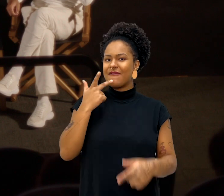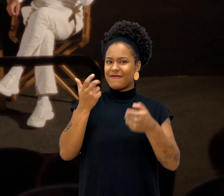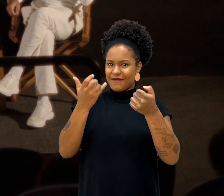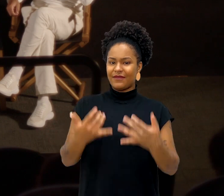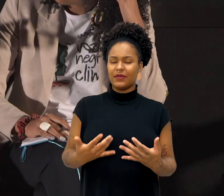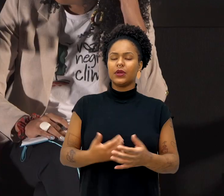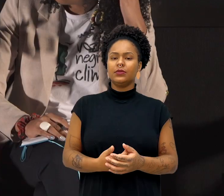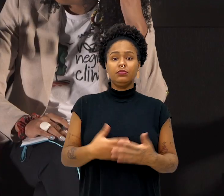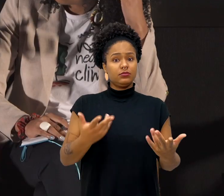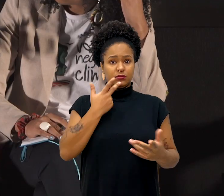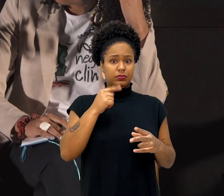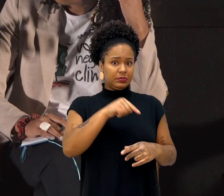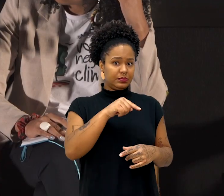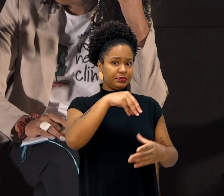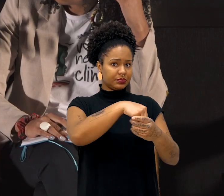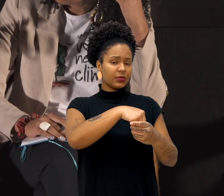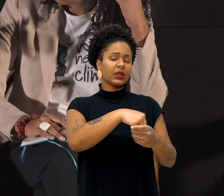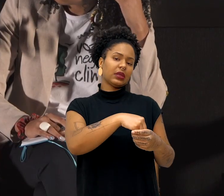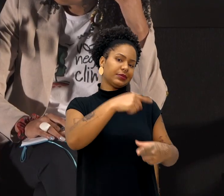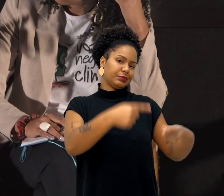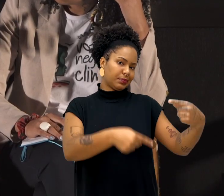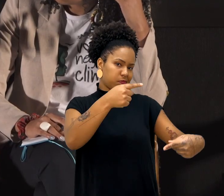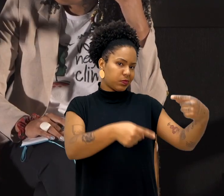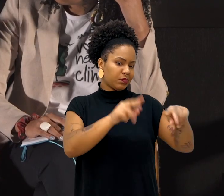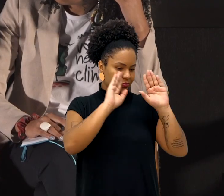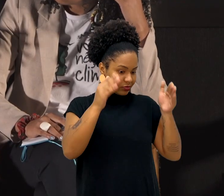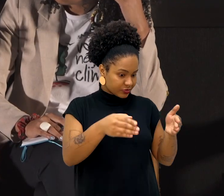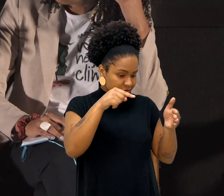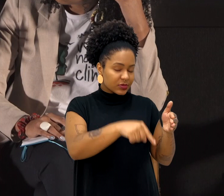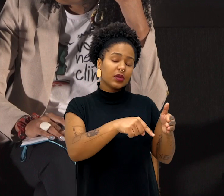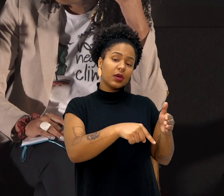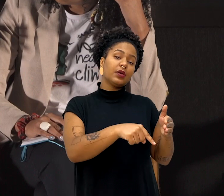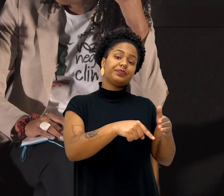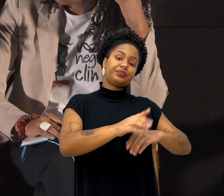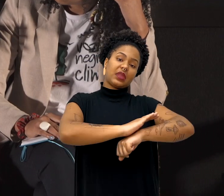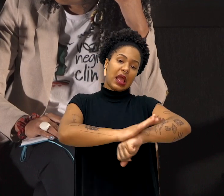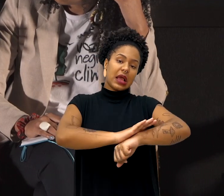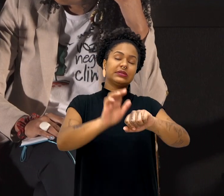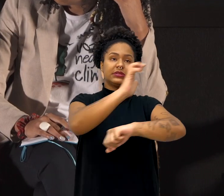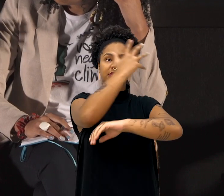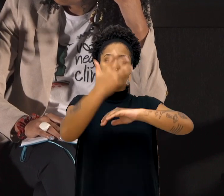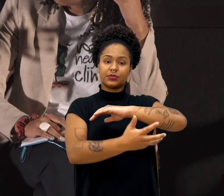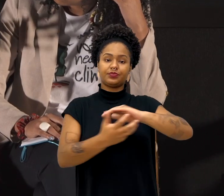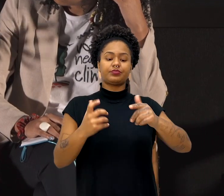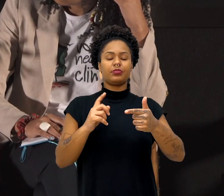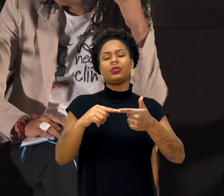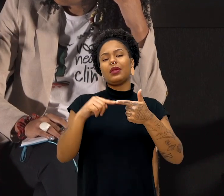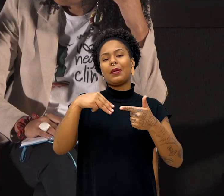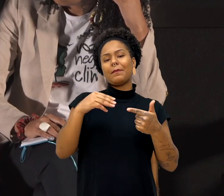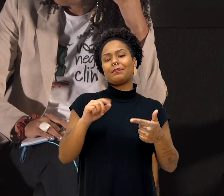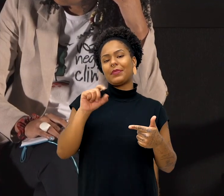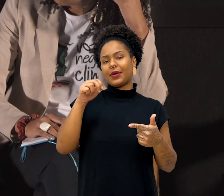um estado racial, como disse o Diosmar. Então, centrado isso, né, nesse debate, o